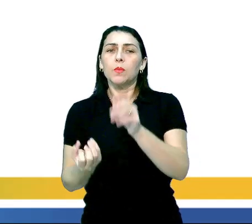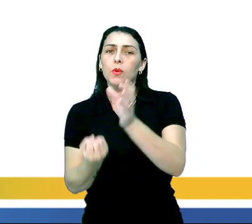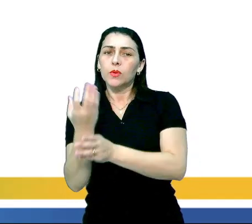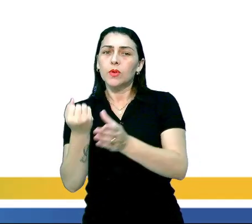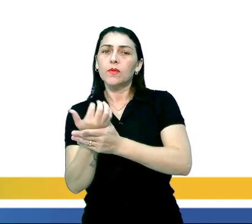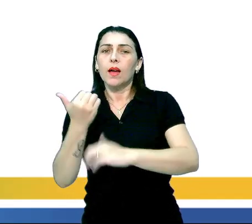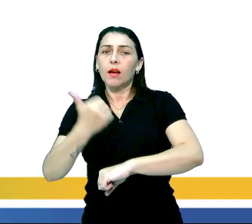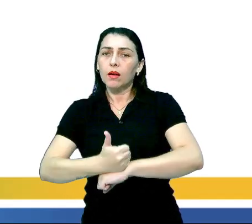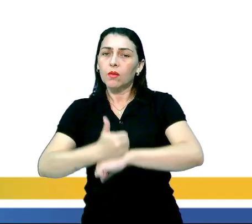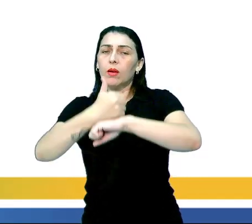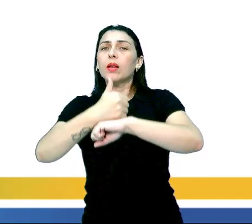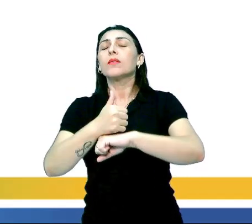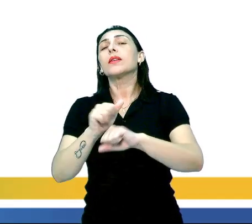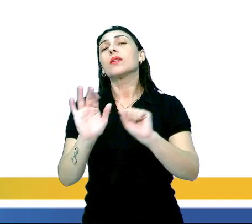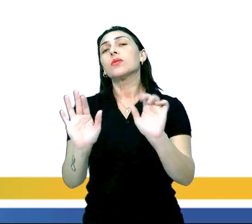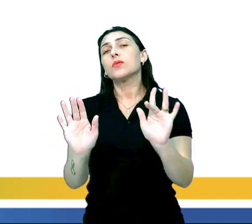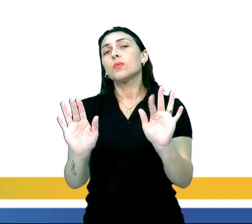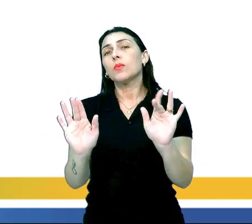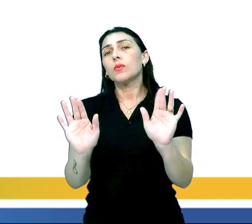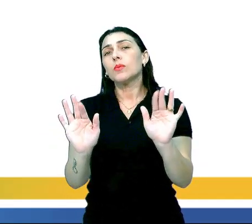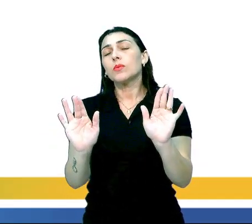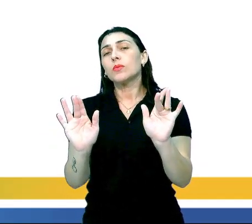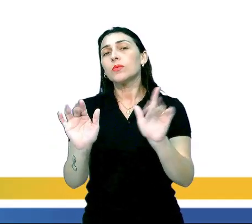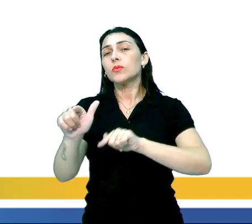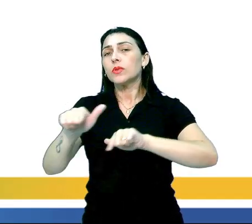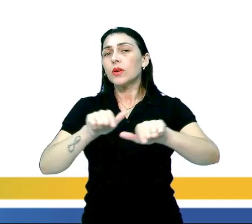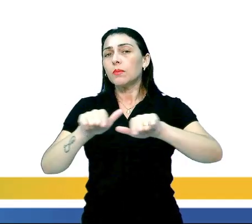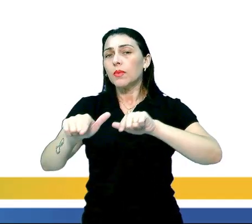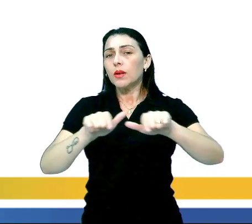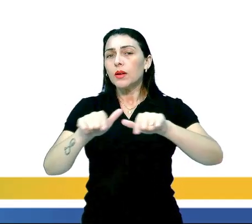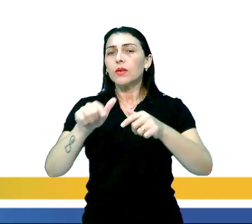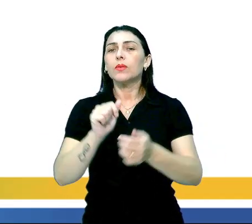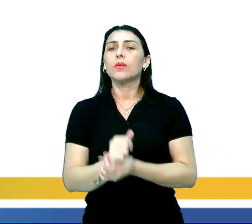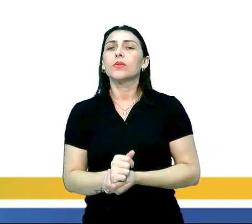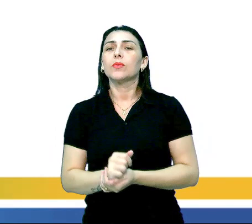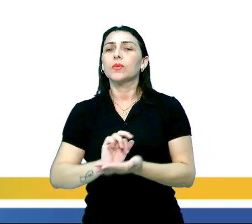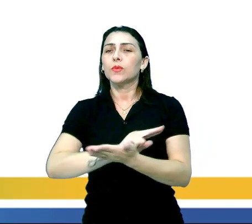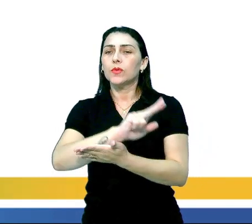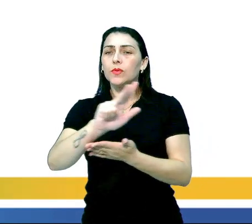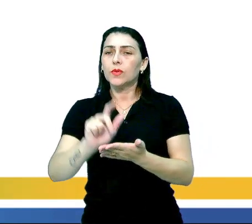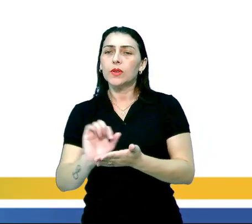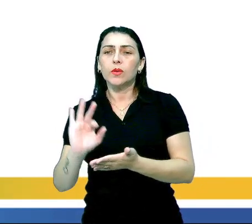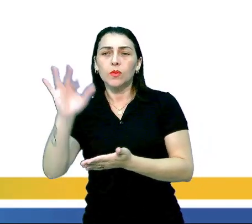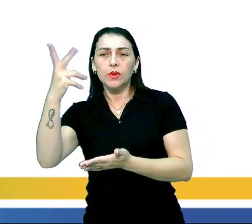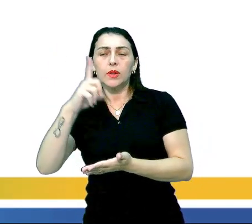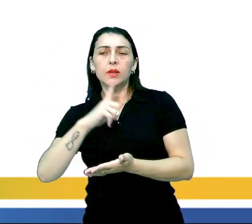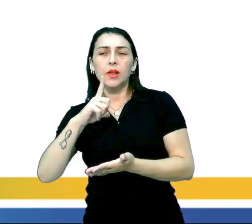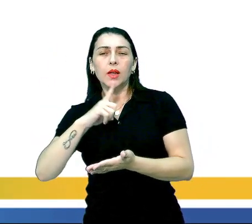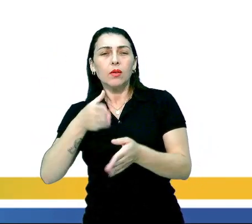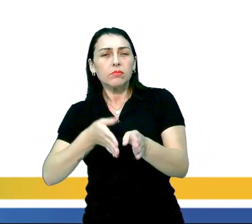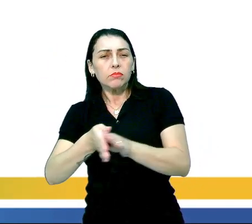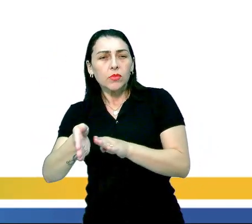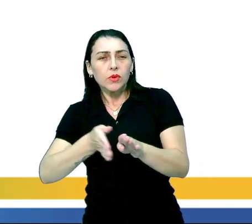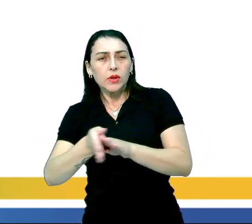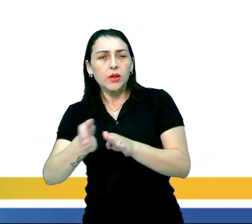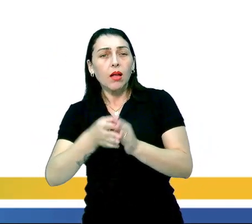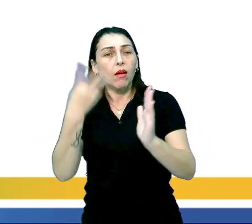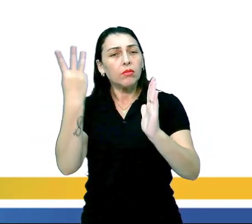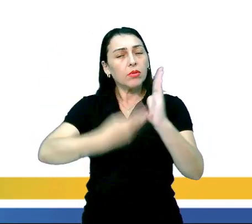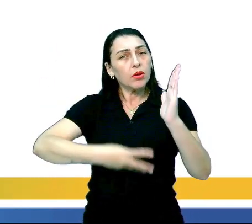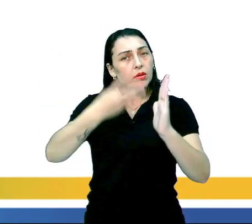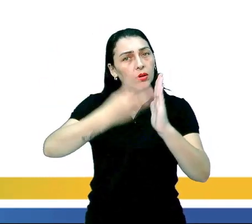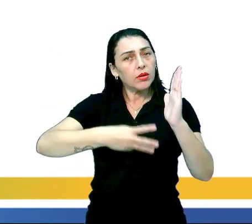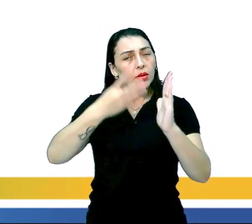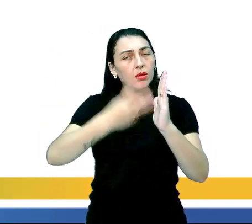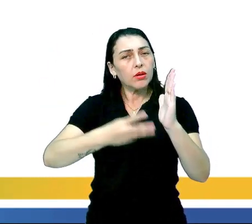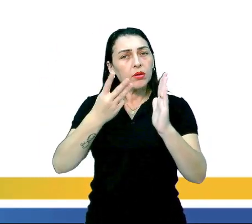processo produtivo e na qualificação de mão de obra. Dos diversos efeitos que derivaram dessa